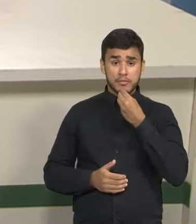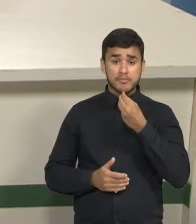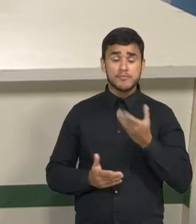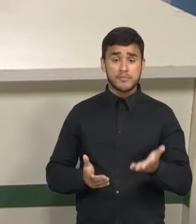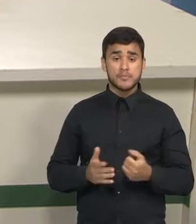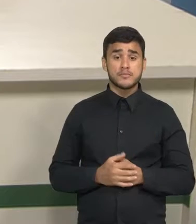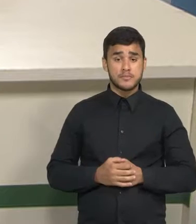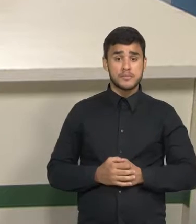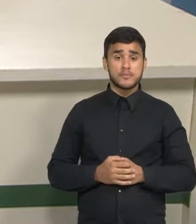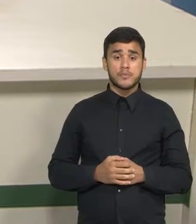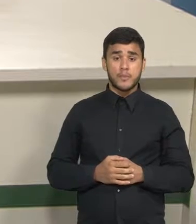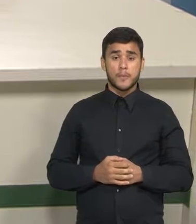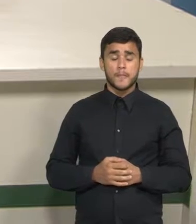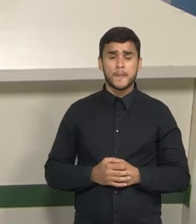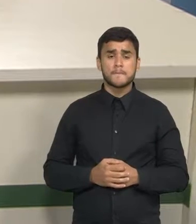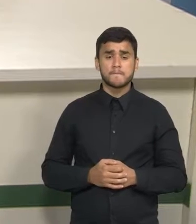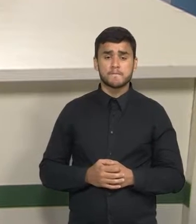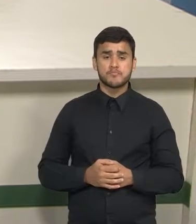secretário